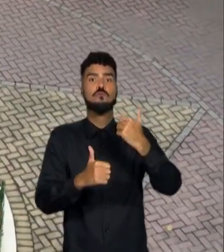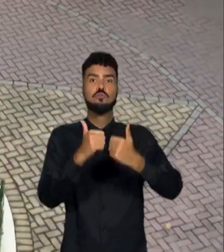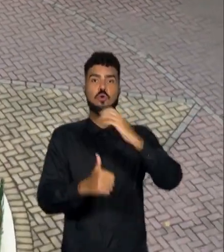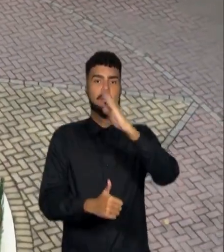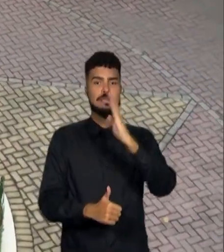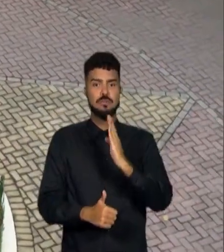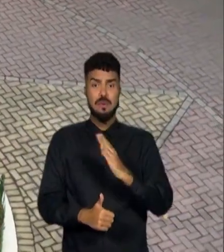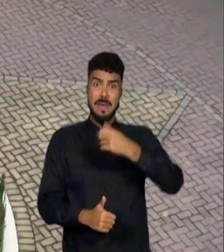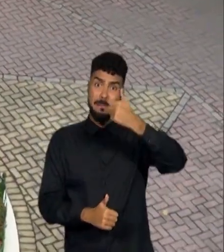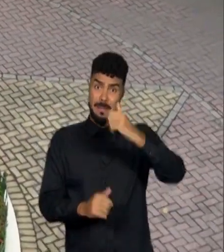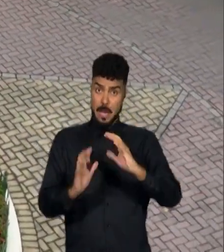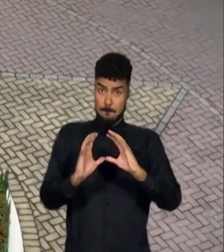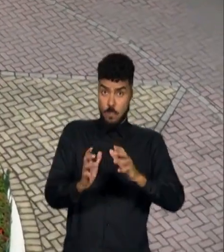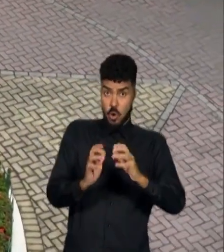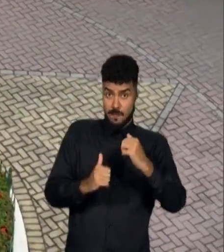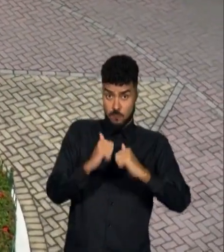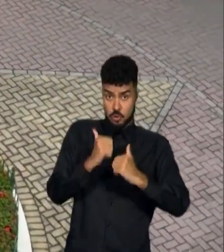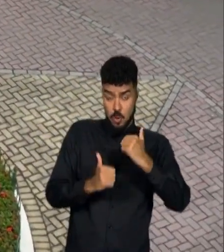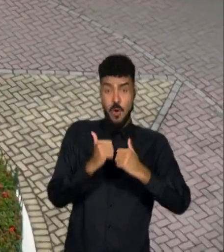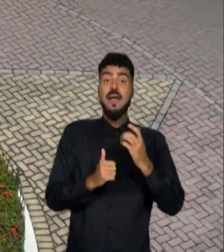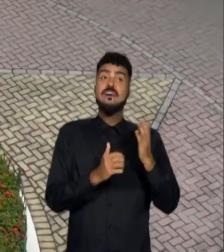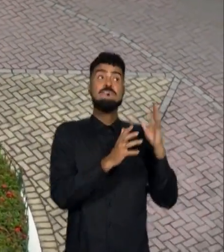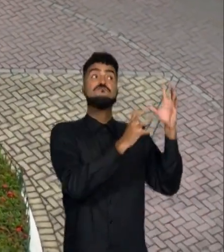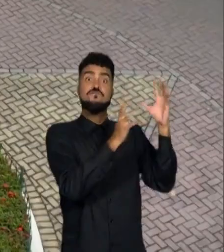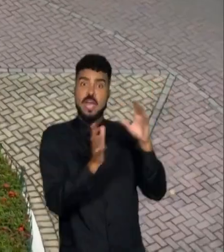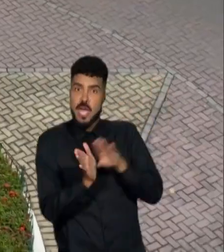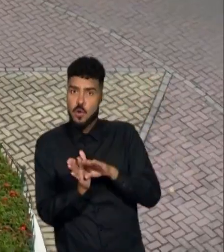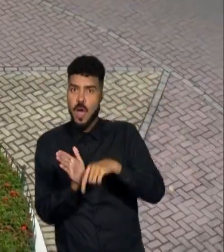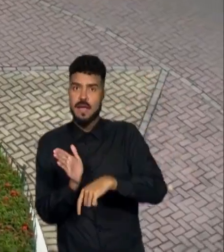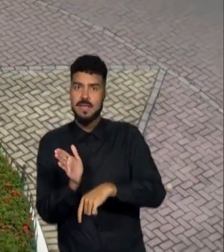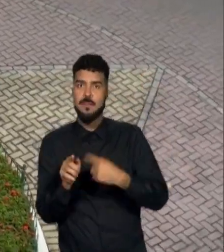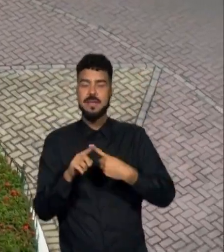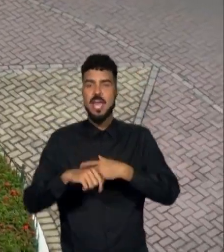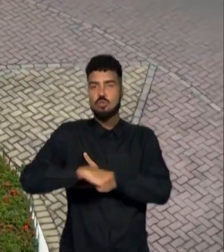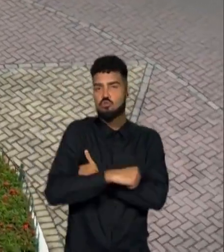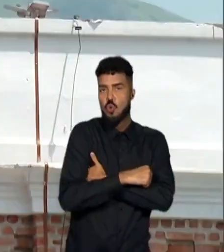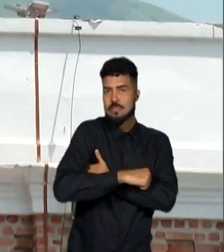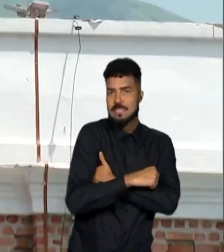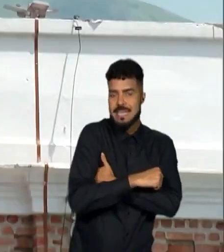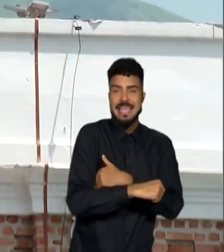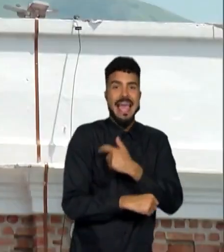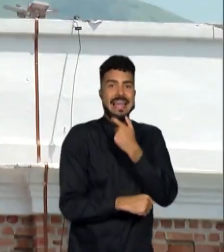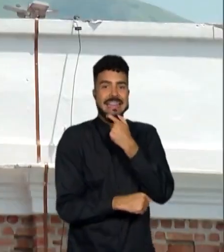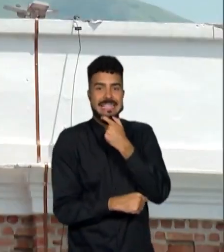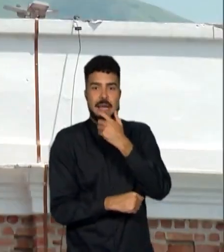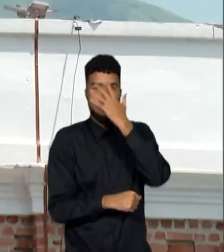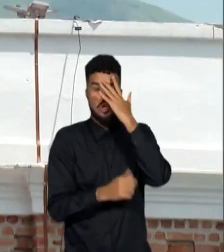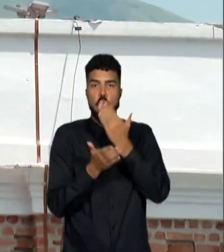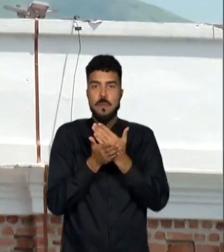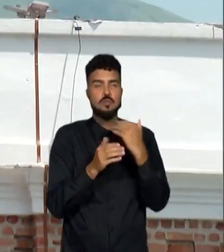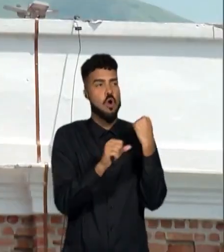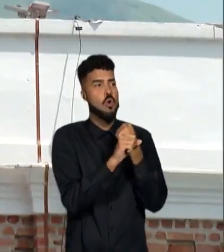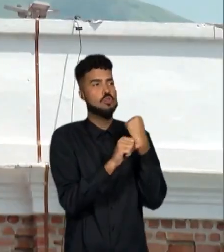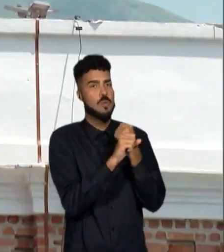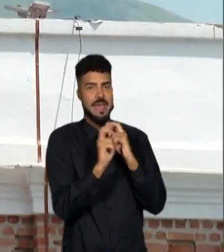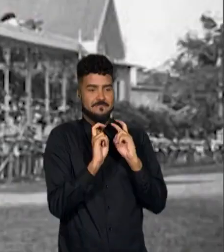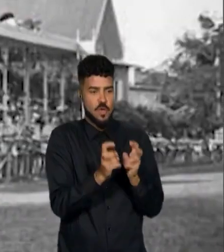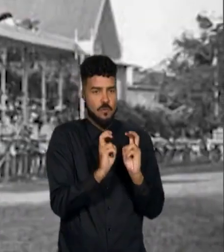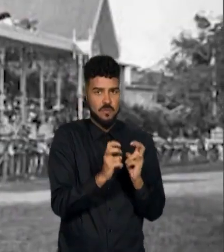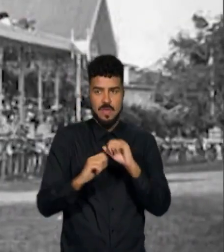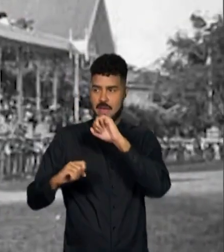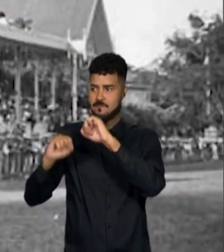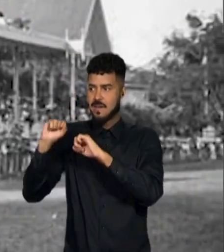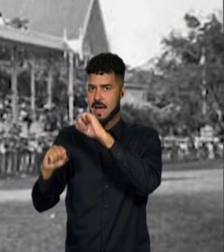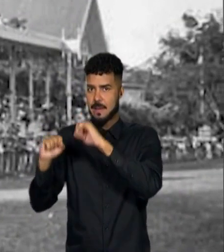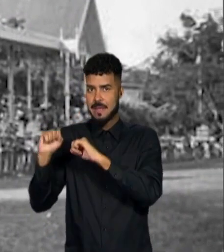primeira bola de futebol veio para cá, porque os escoceses e os ingleses começaram a construir a ferrovia e a fábrica.